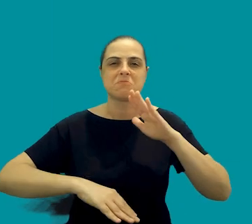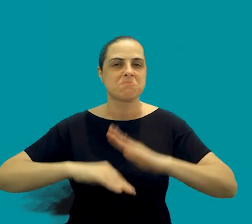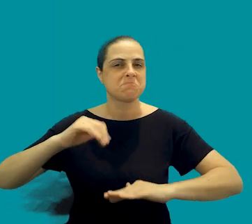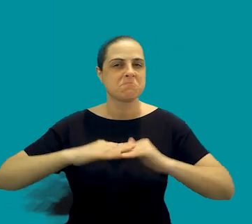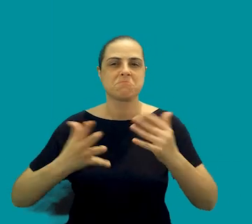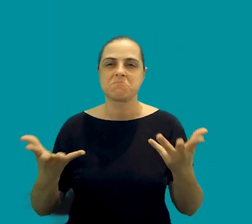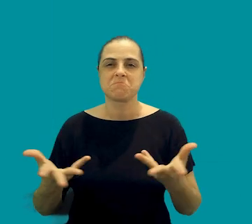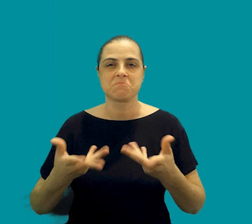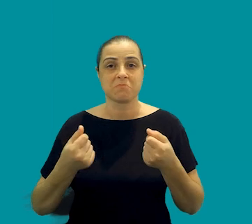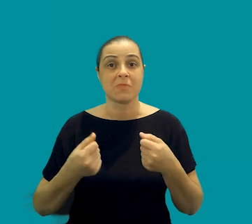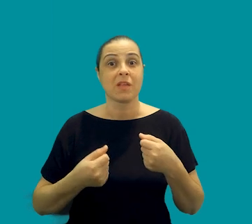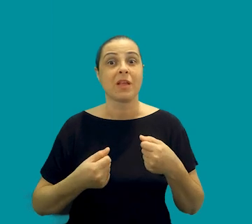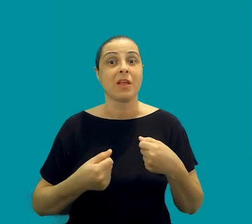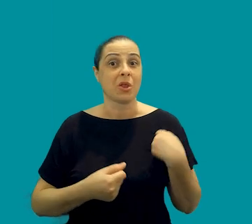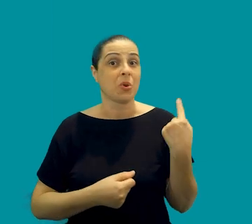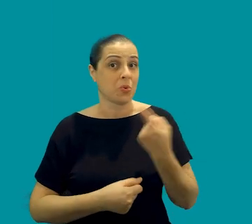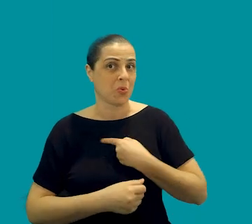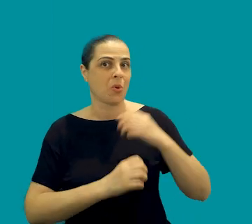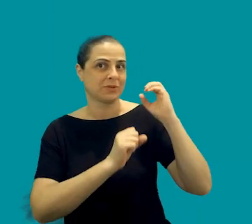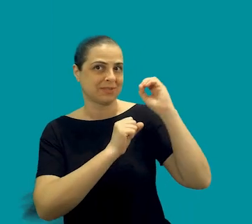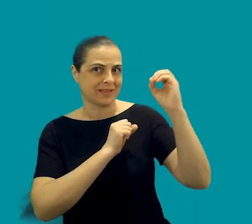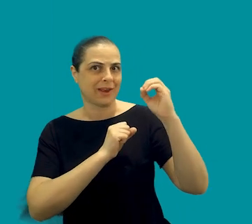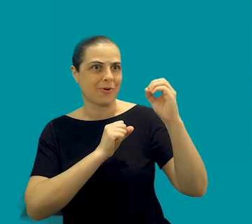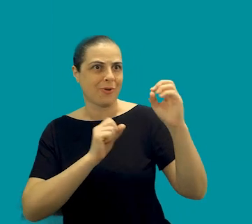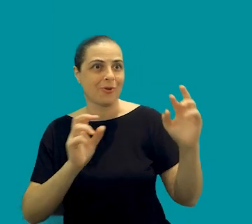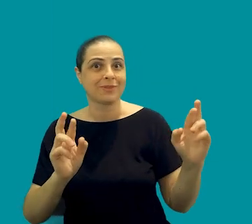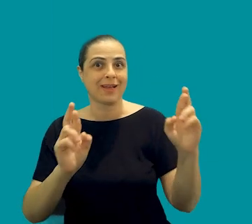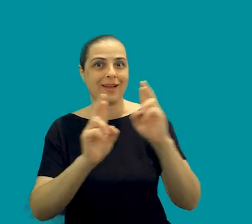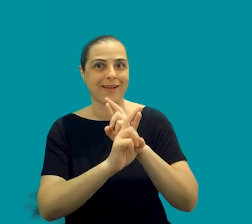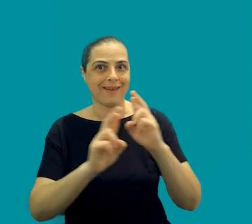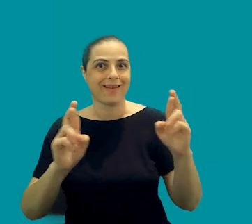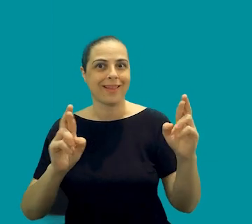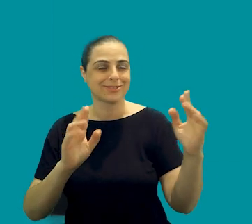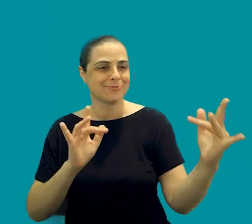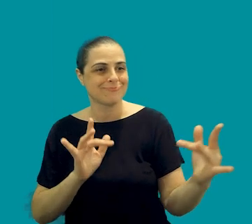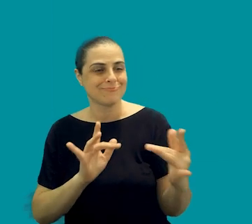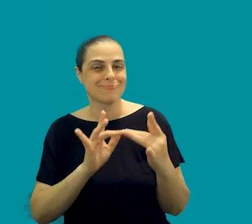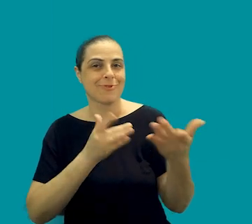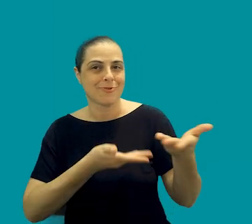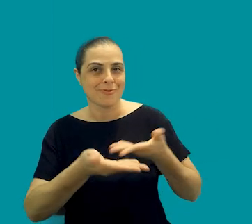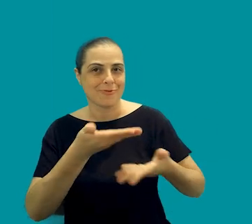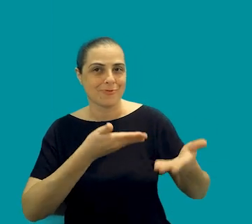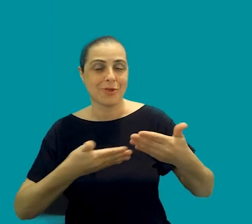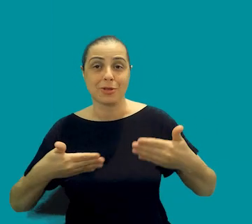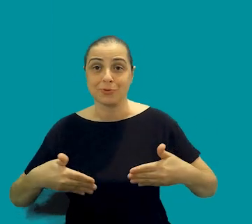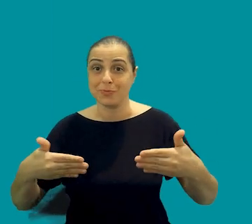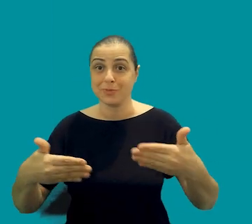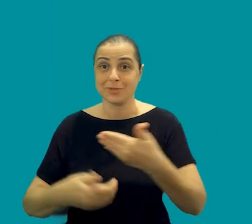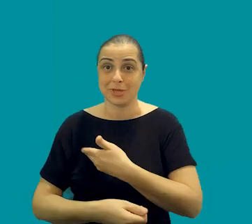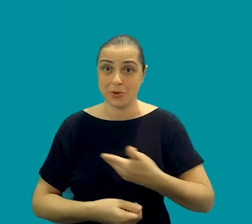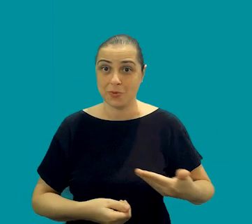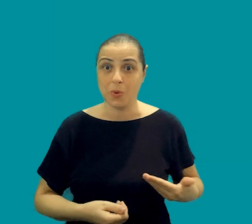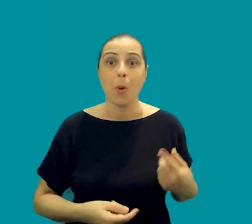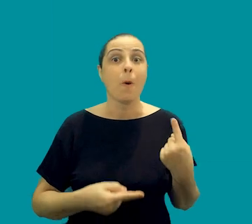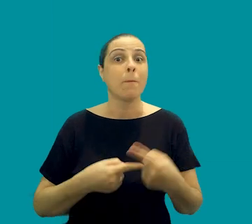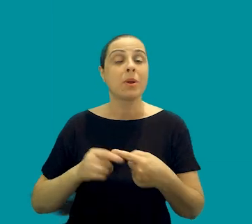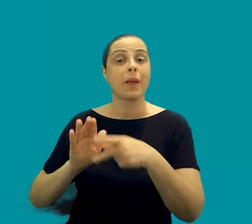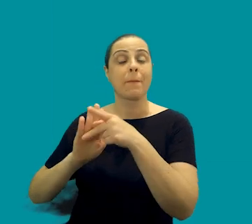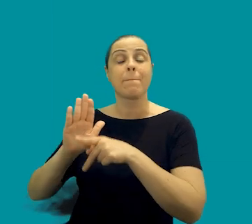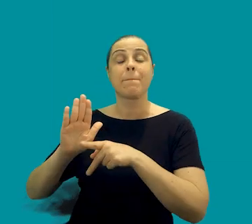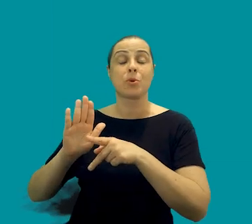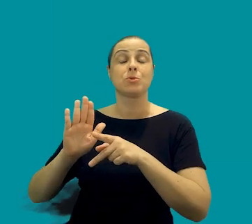de Carlotas, né? E agradecendo a nossa relação com o Ministério Público para elaborar, de novo, iniciativas que